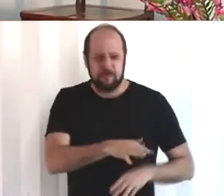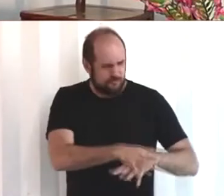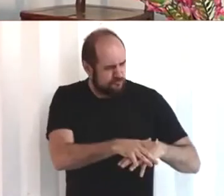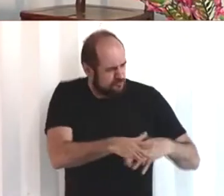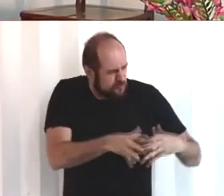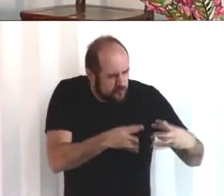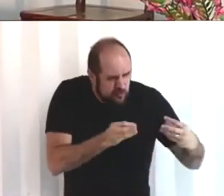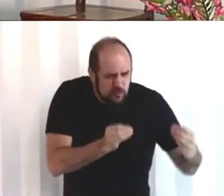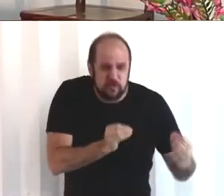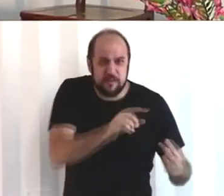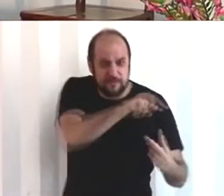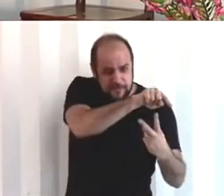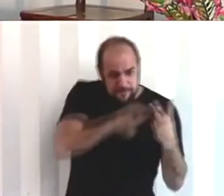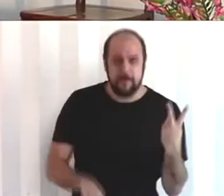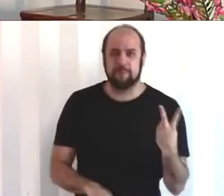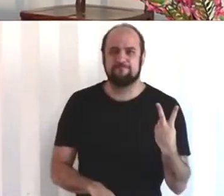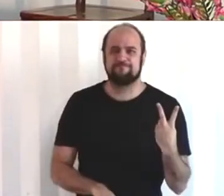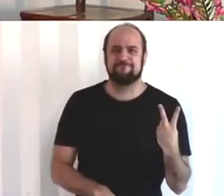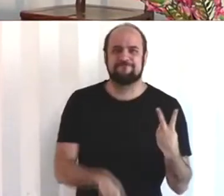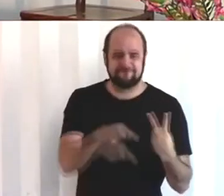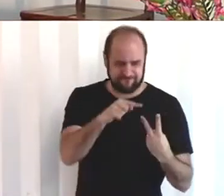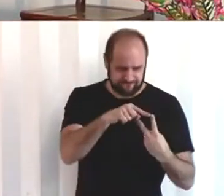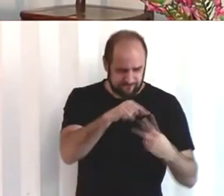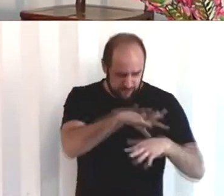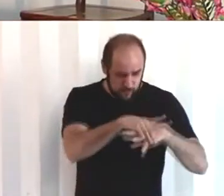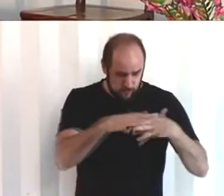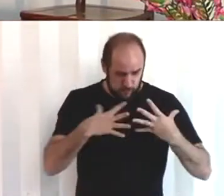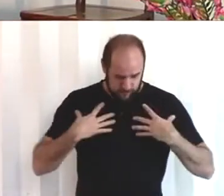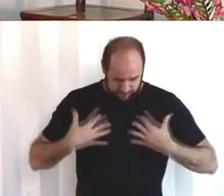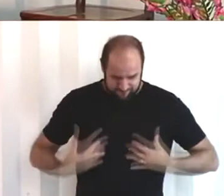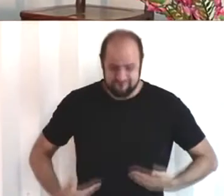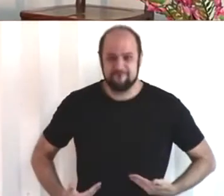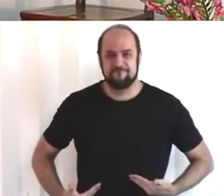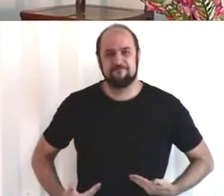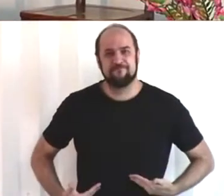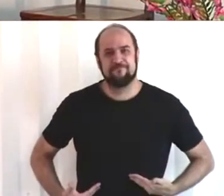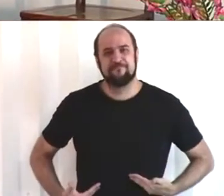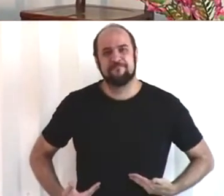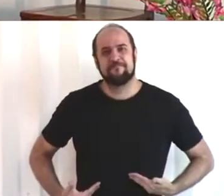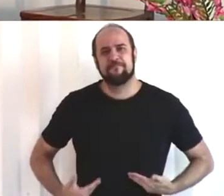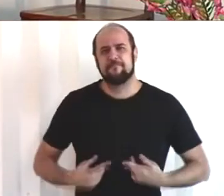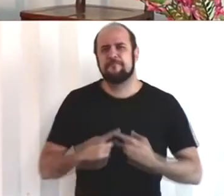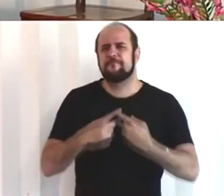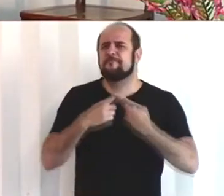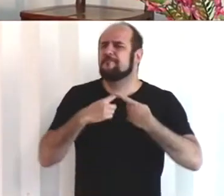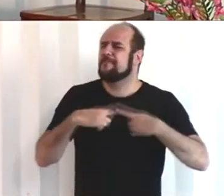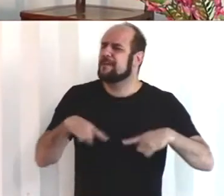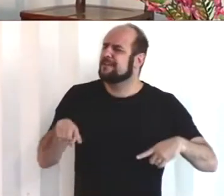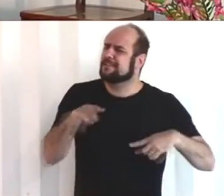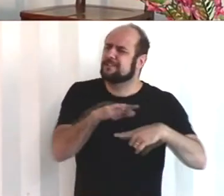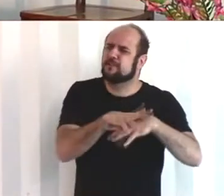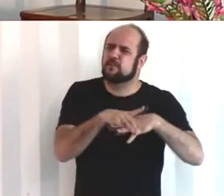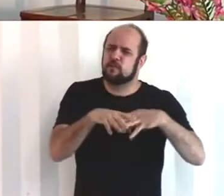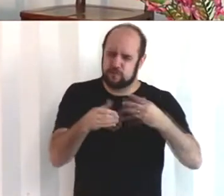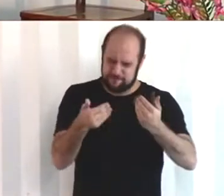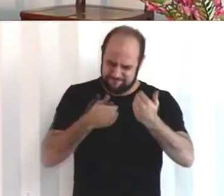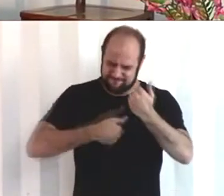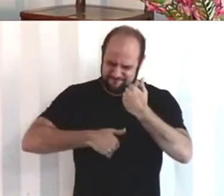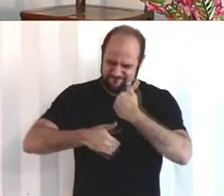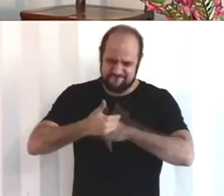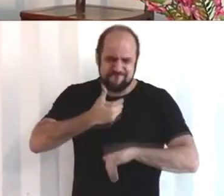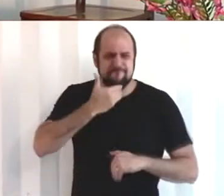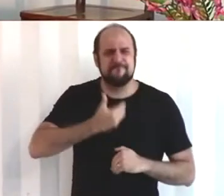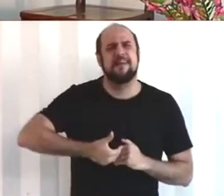dizer dupla, porque ele recebe a cura da sua lepra física, mas ele recebe a melhor cura que um homem pode receber